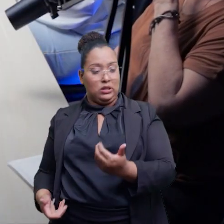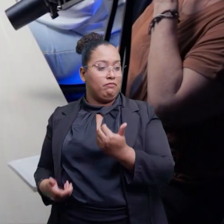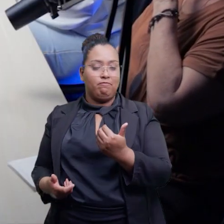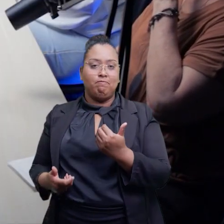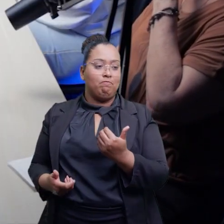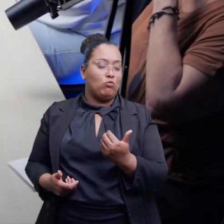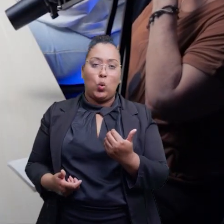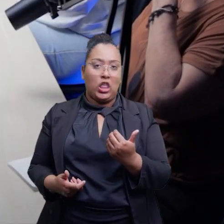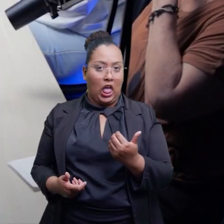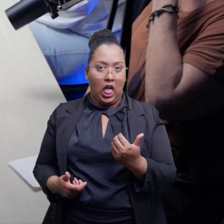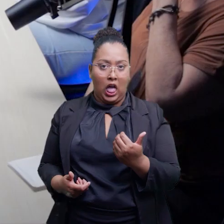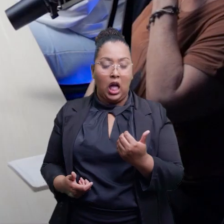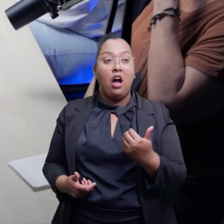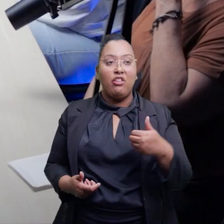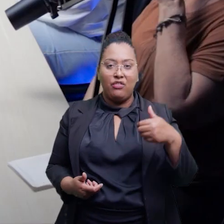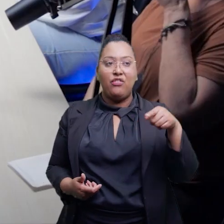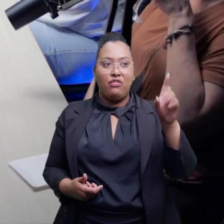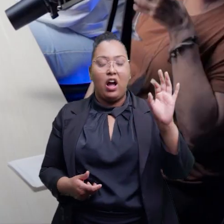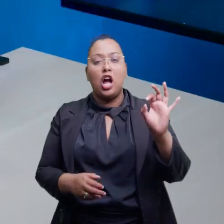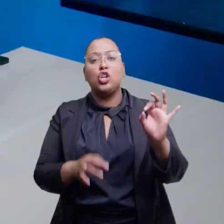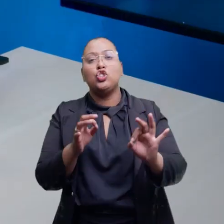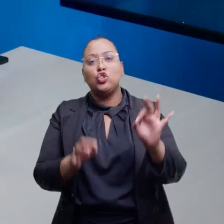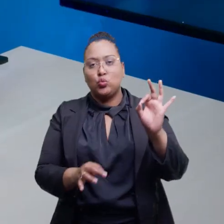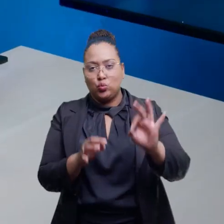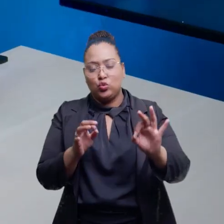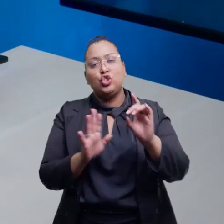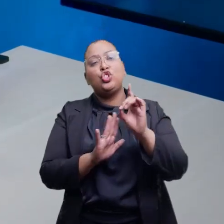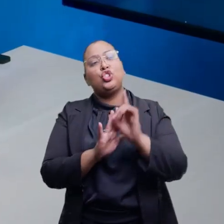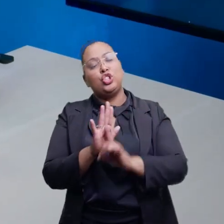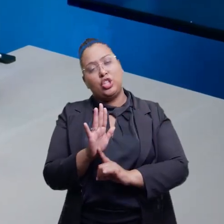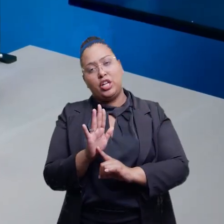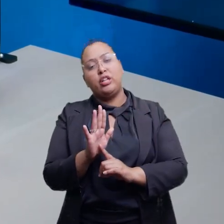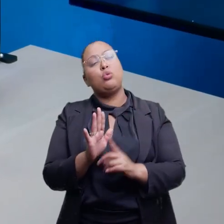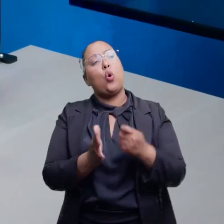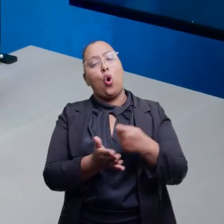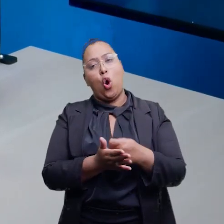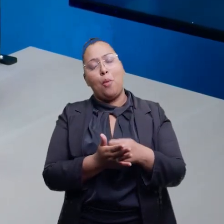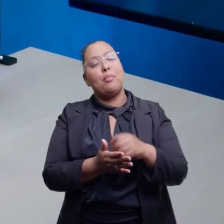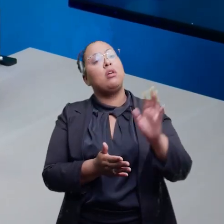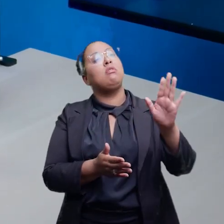as mães buscam o juizado da infância, é um direito da mãe, né?